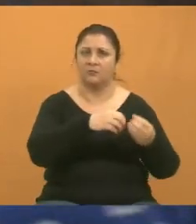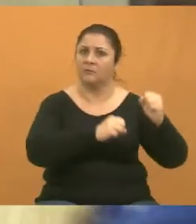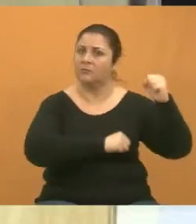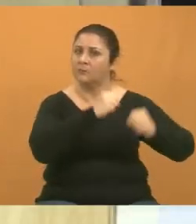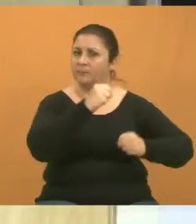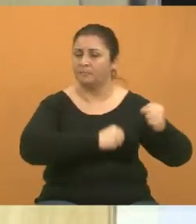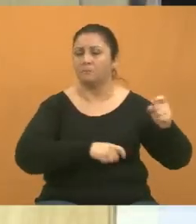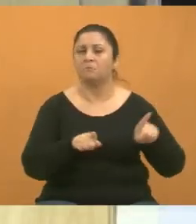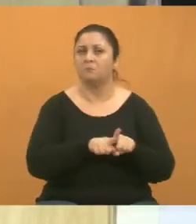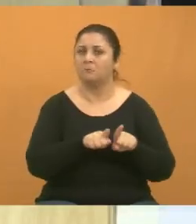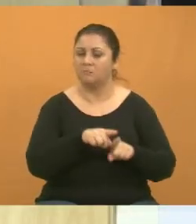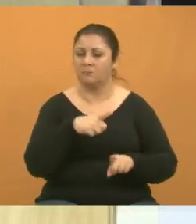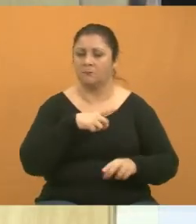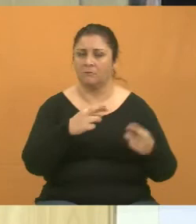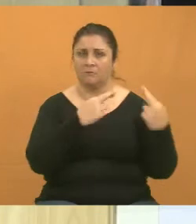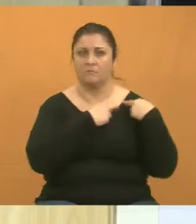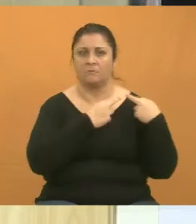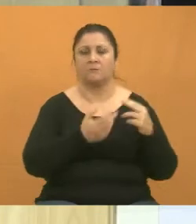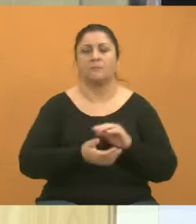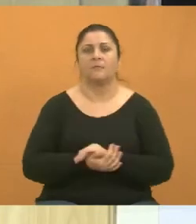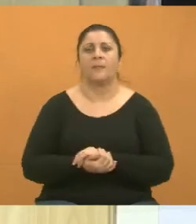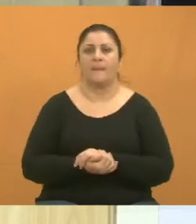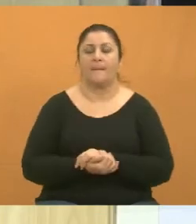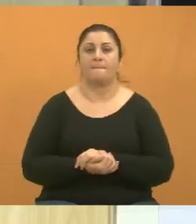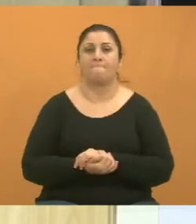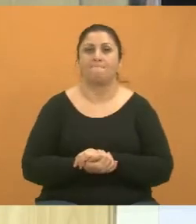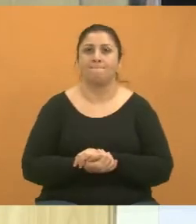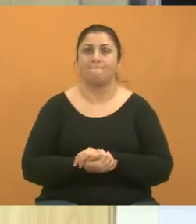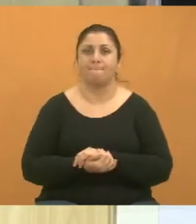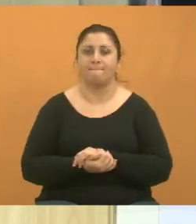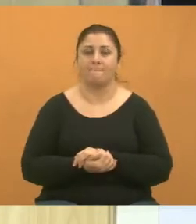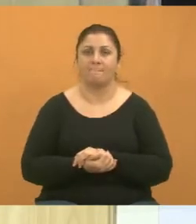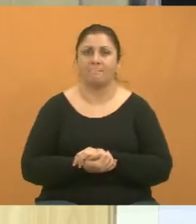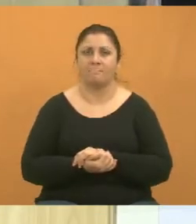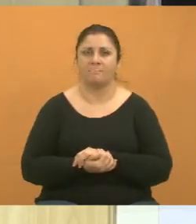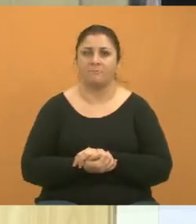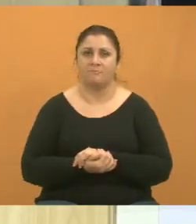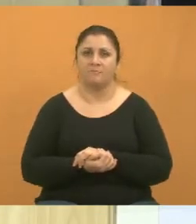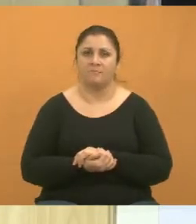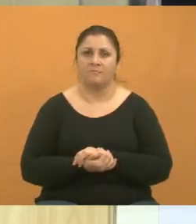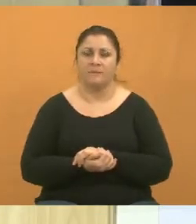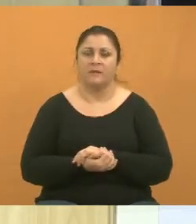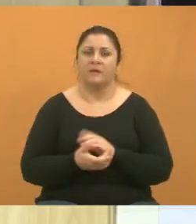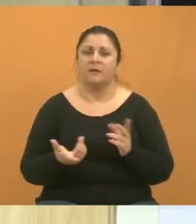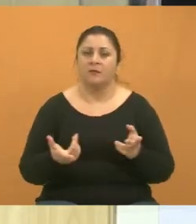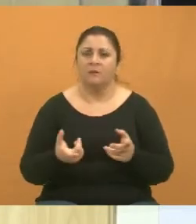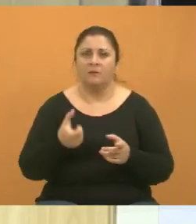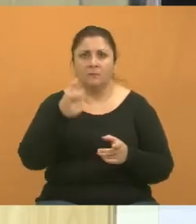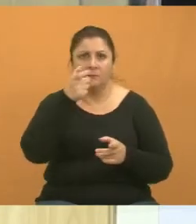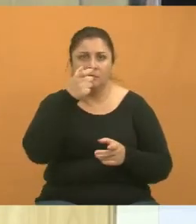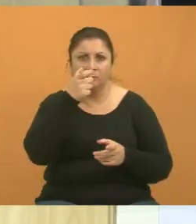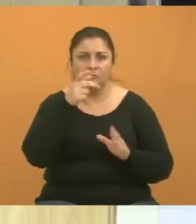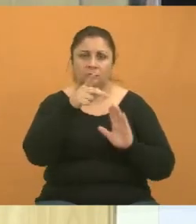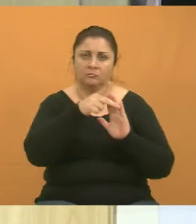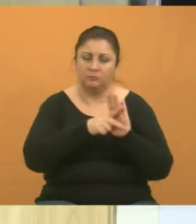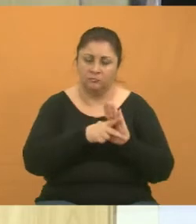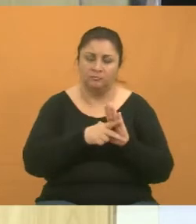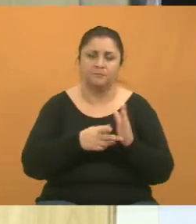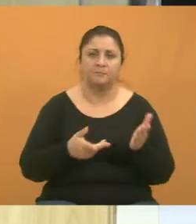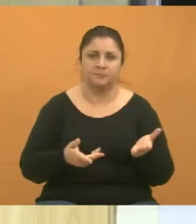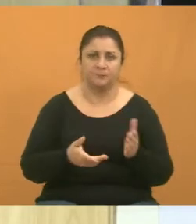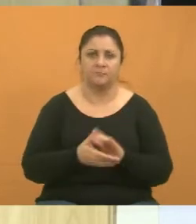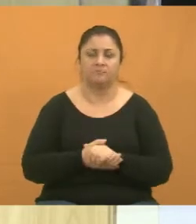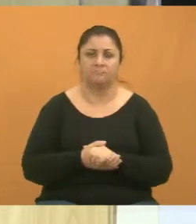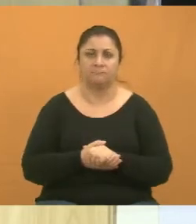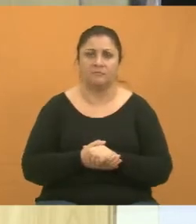nessa responsabilidade, né? Então, assim, eu sinto no projeto essa questão, né? A